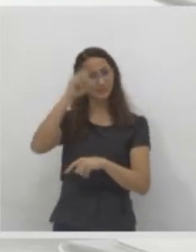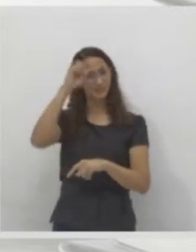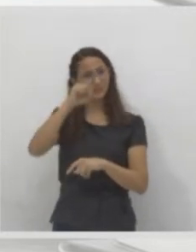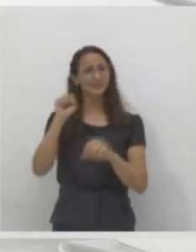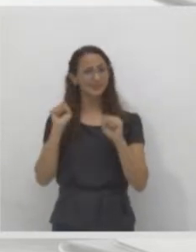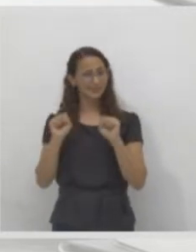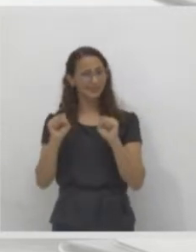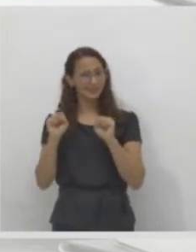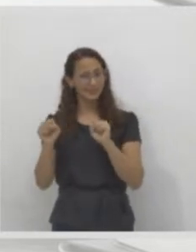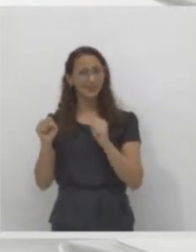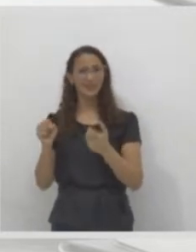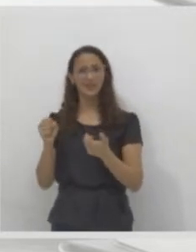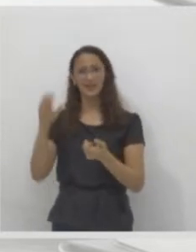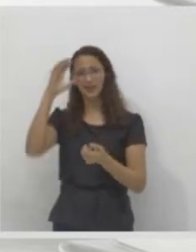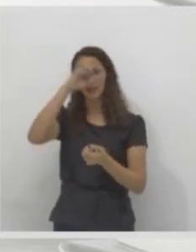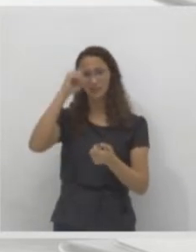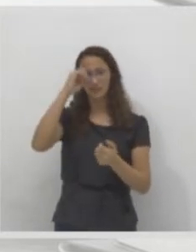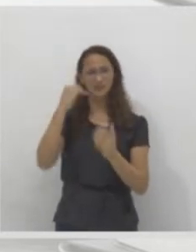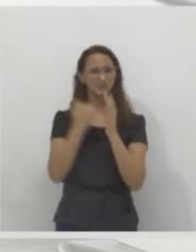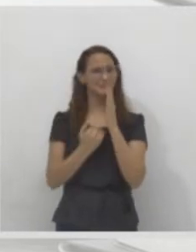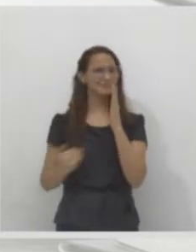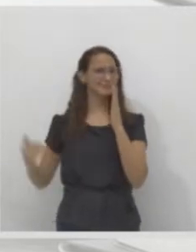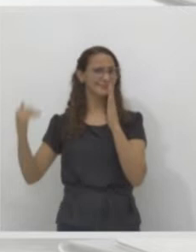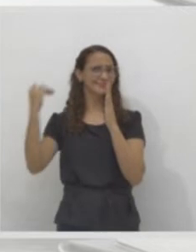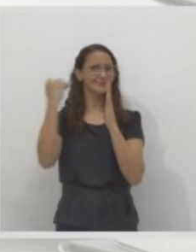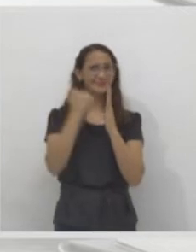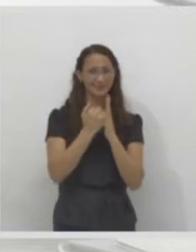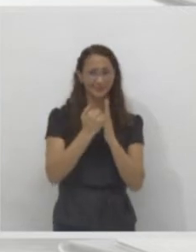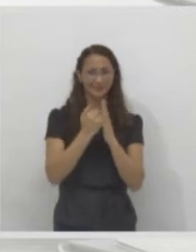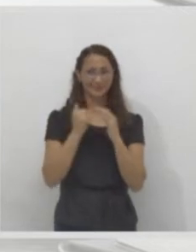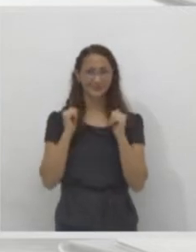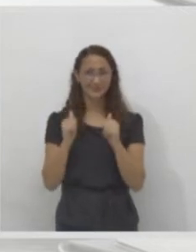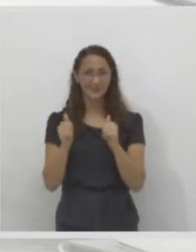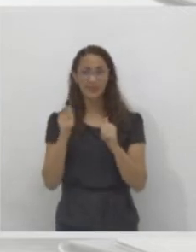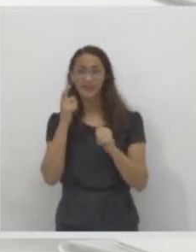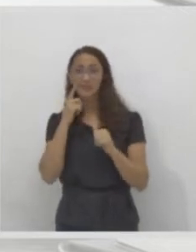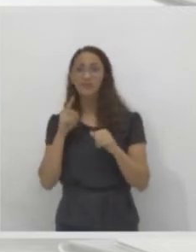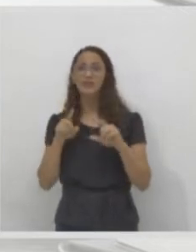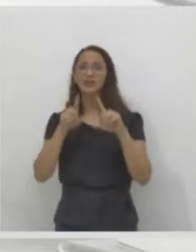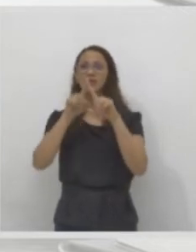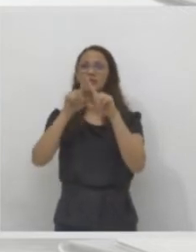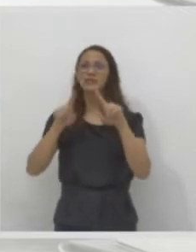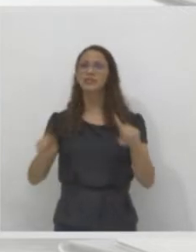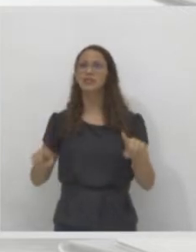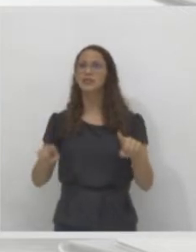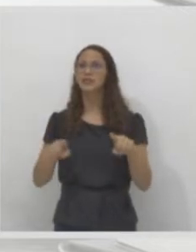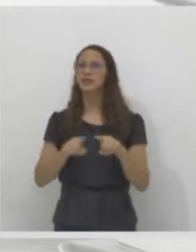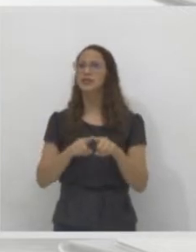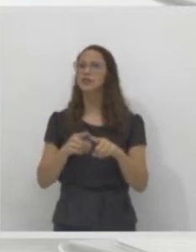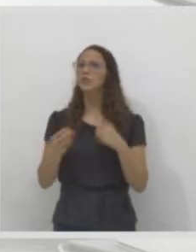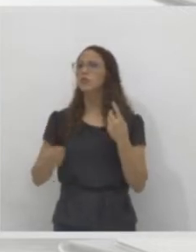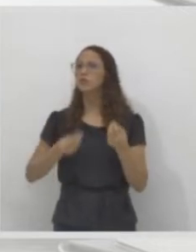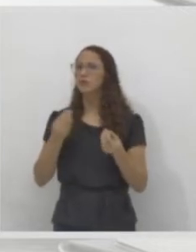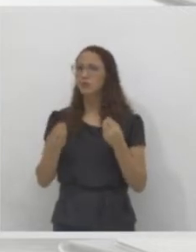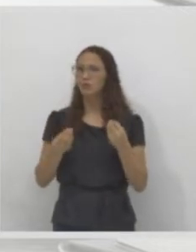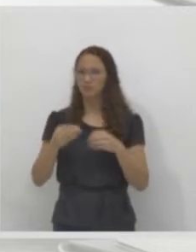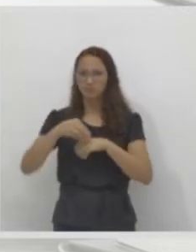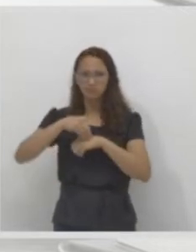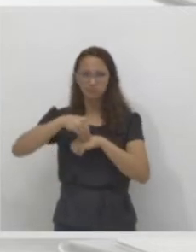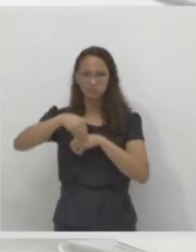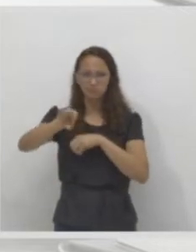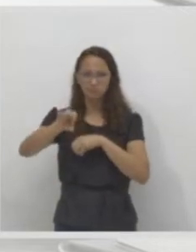nas relações trigonométricas. Então, observe que esse triângulo, eu vou logo dar a dica especial para